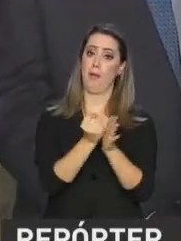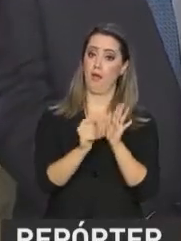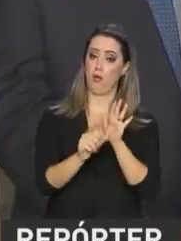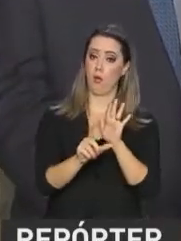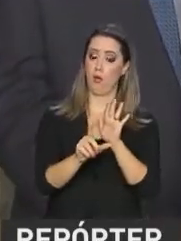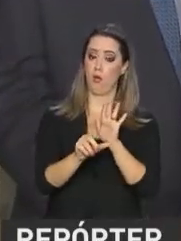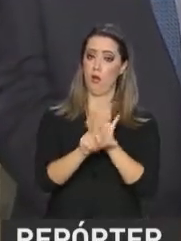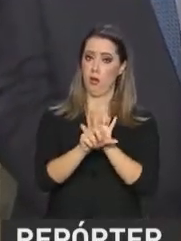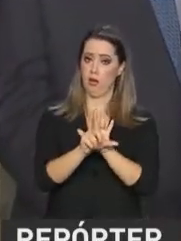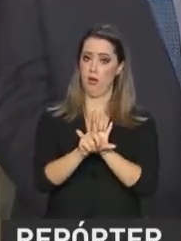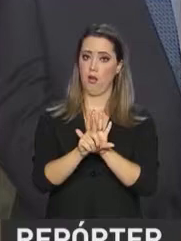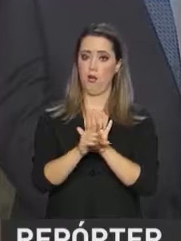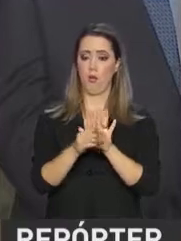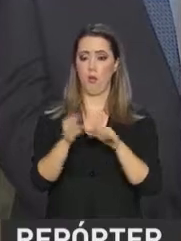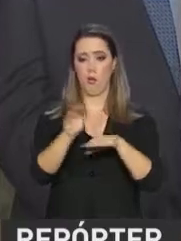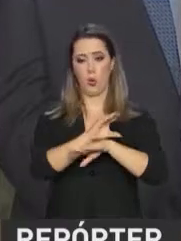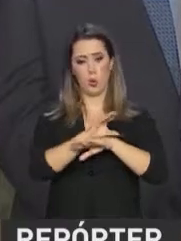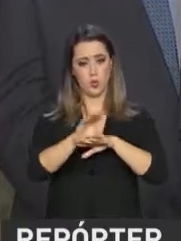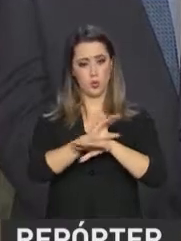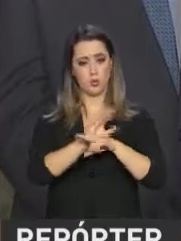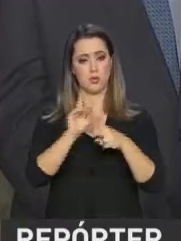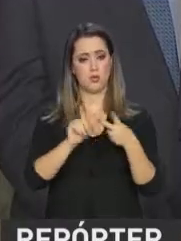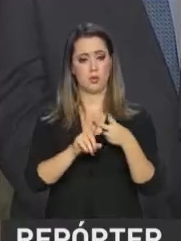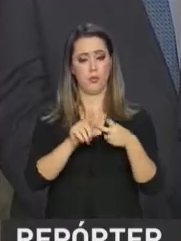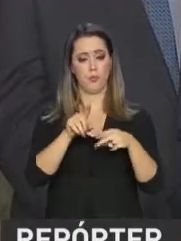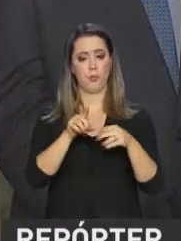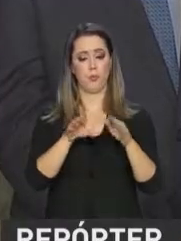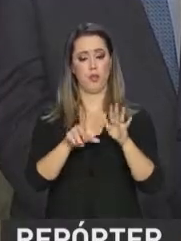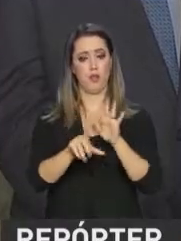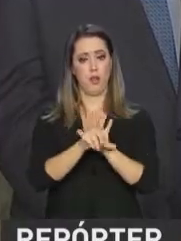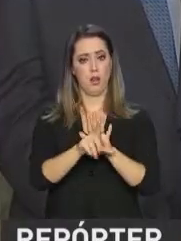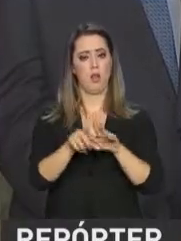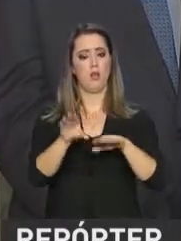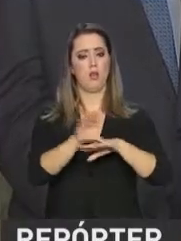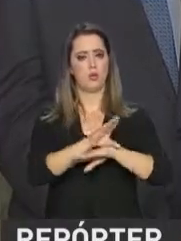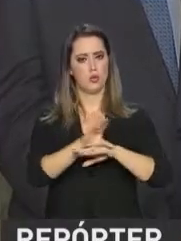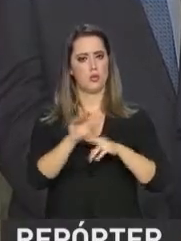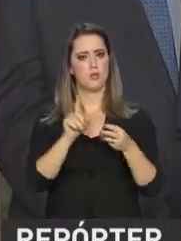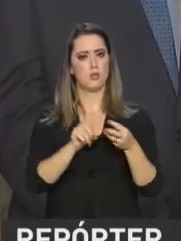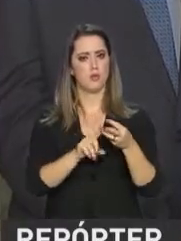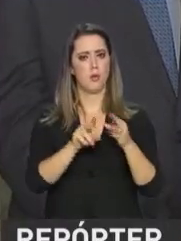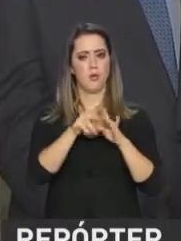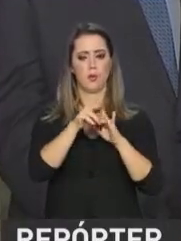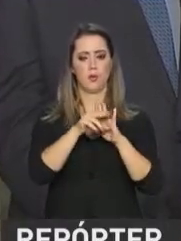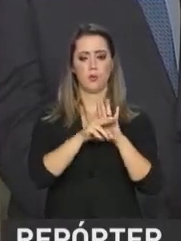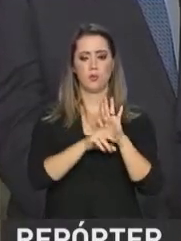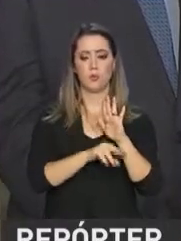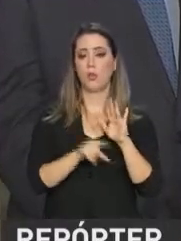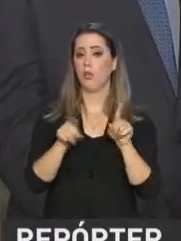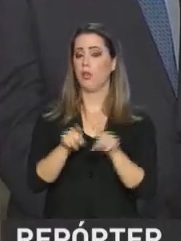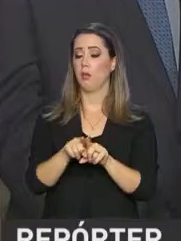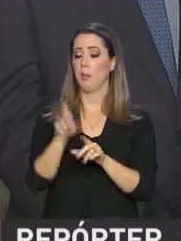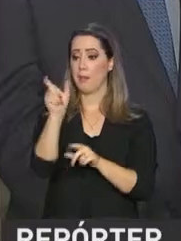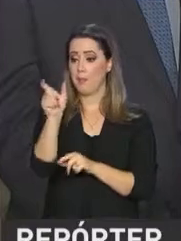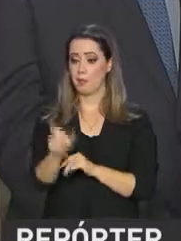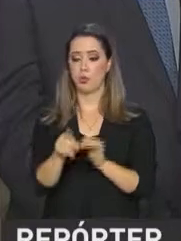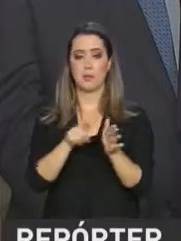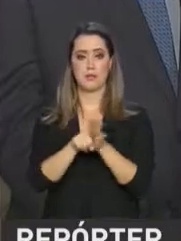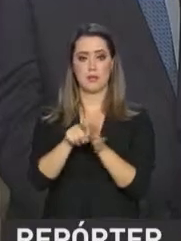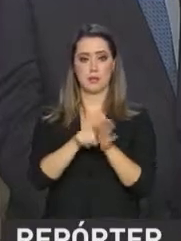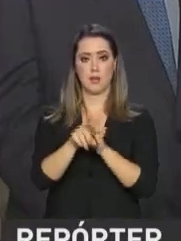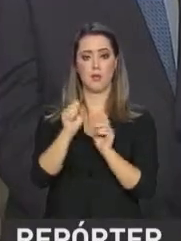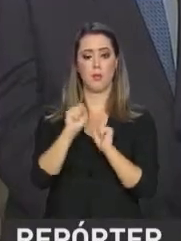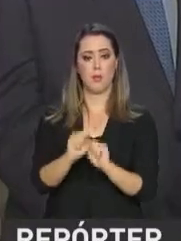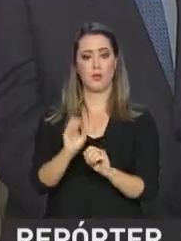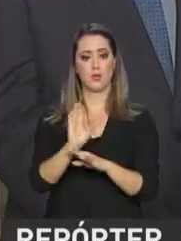constituição uma a lei e agora a regulamentação também o pesquisador pode